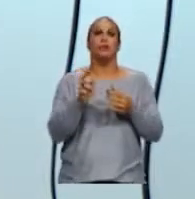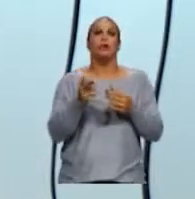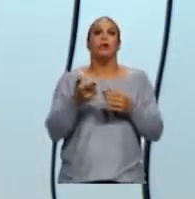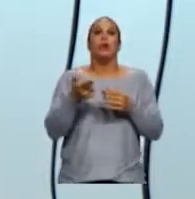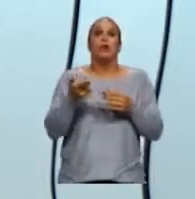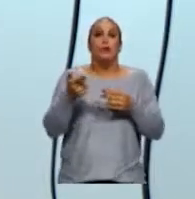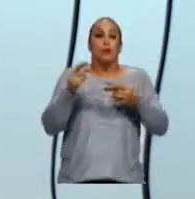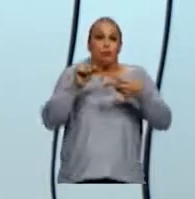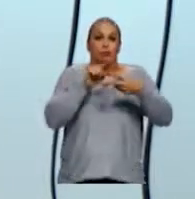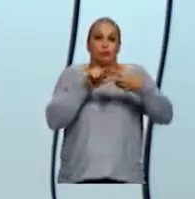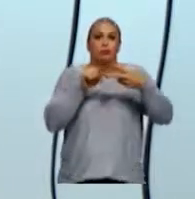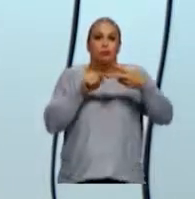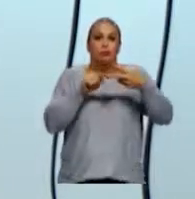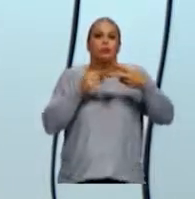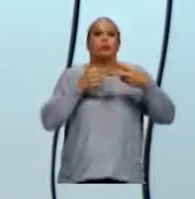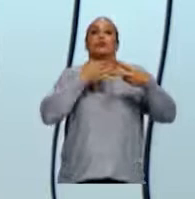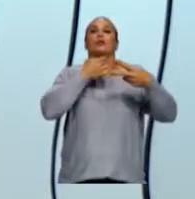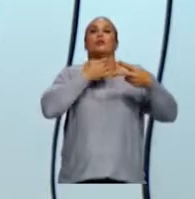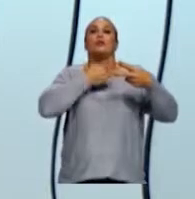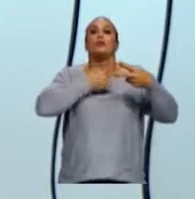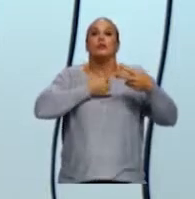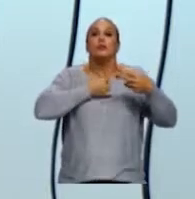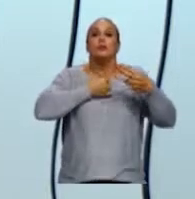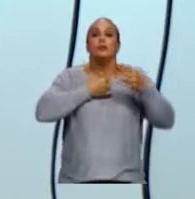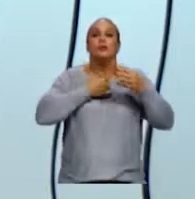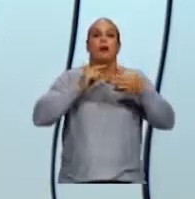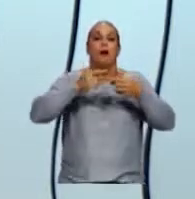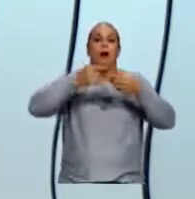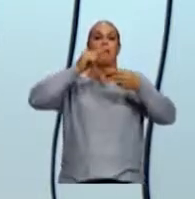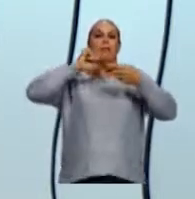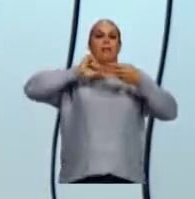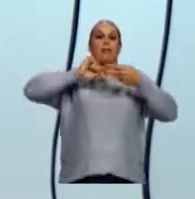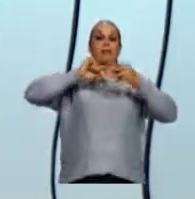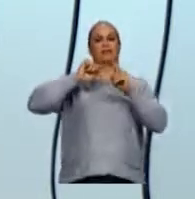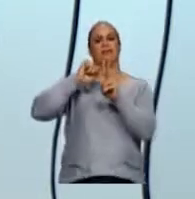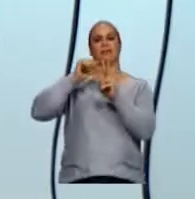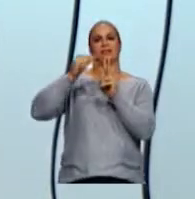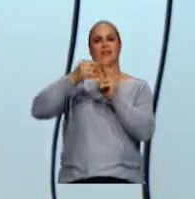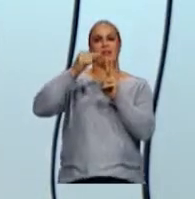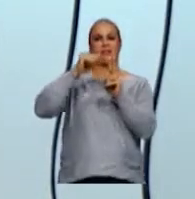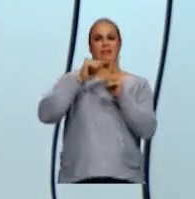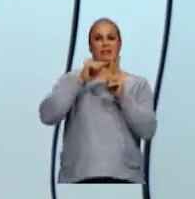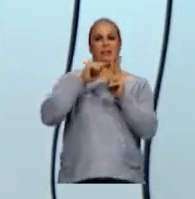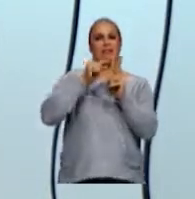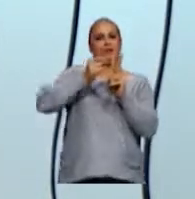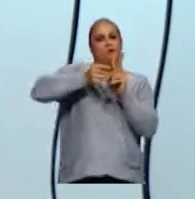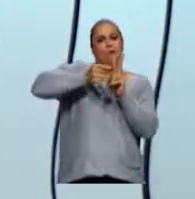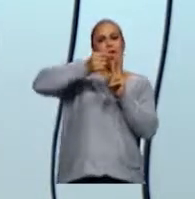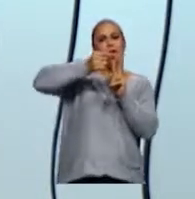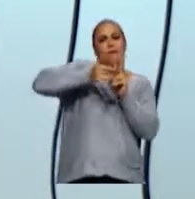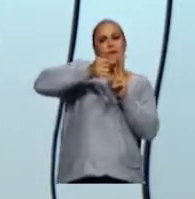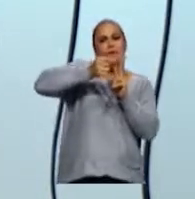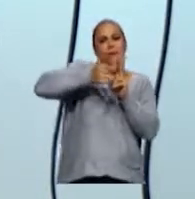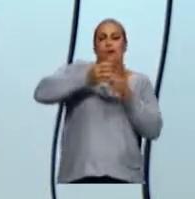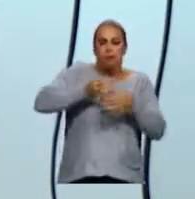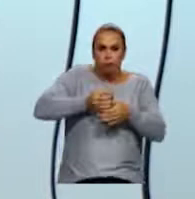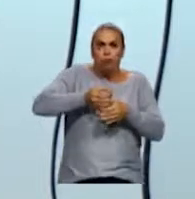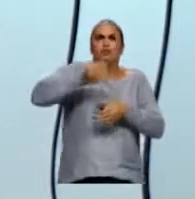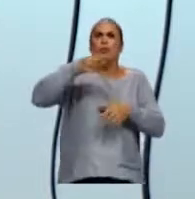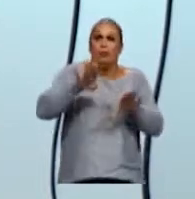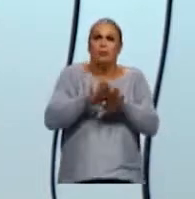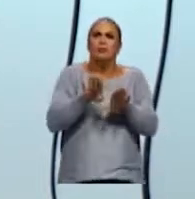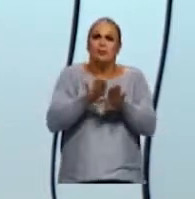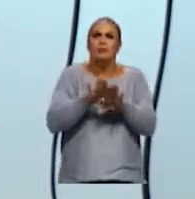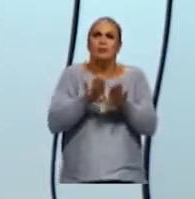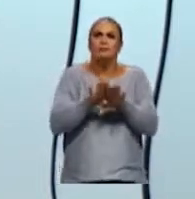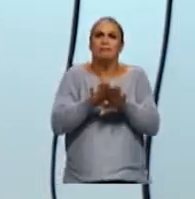são duas partes de cartilagens, com que a cartilagem ela dá uma certa estrutura e flexibilidade